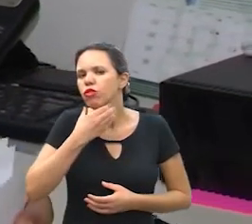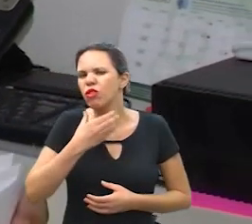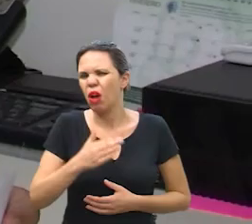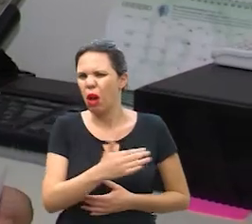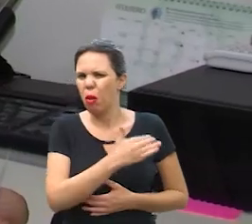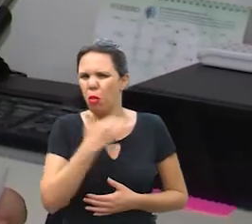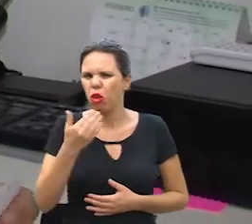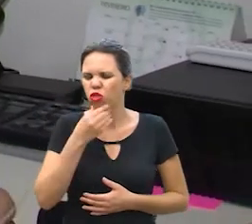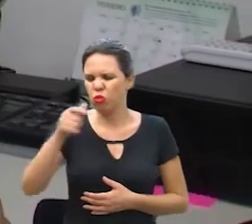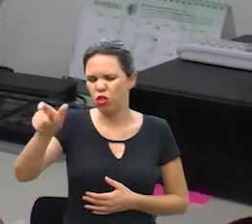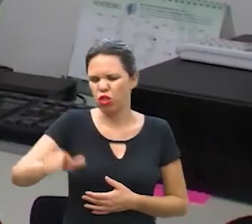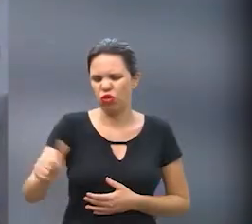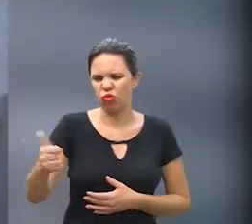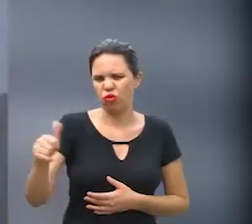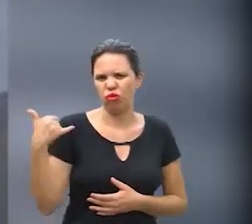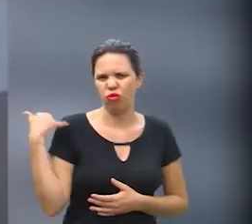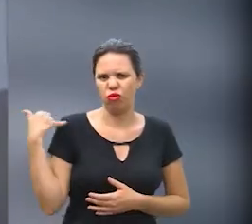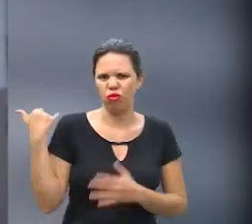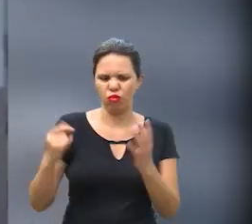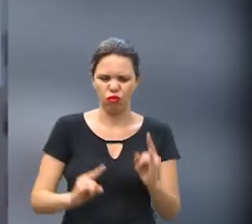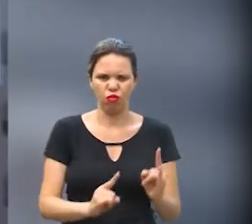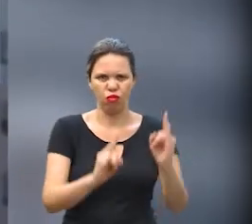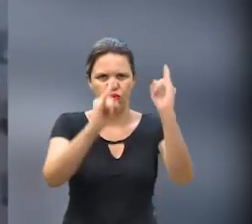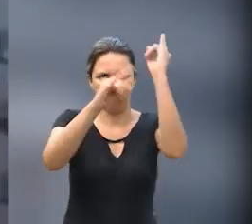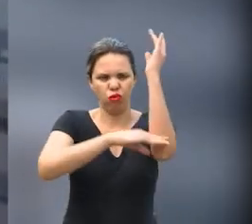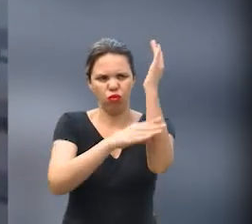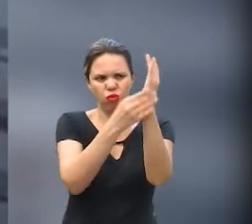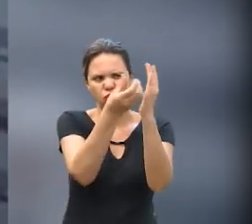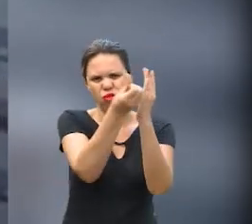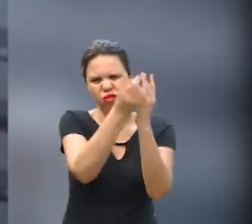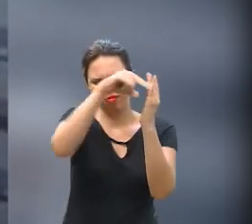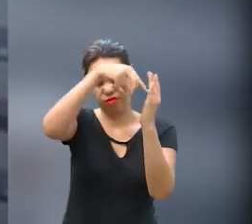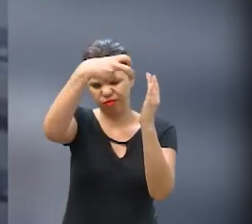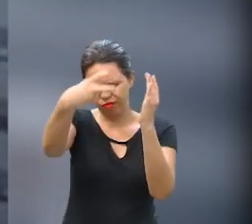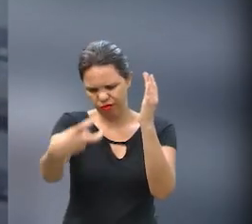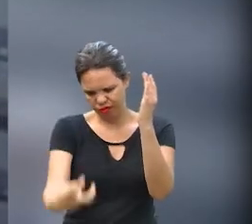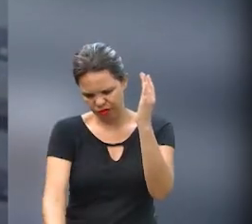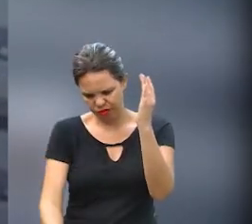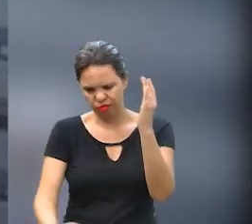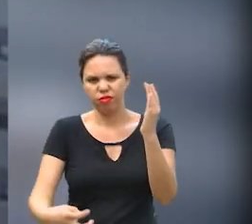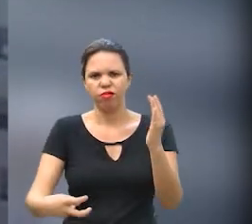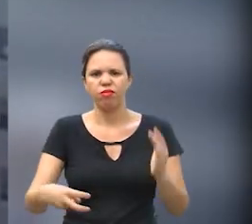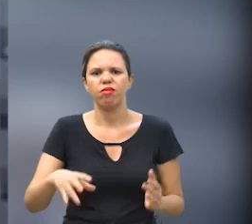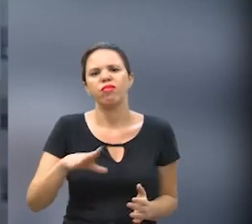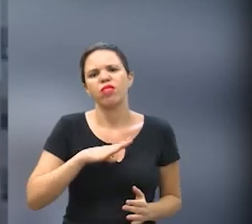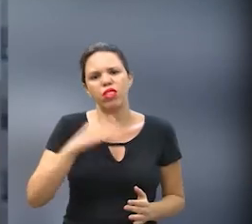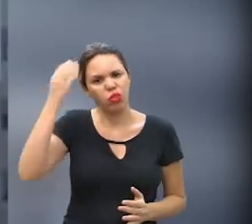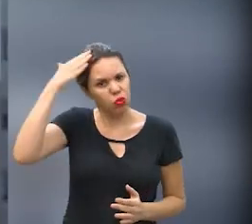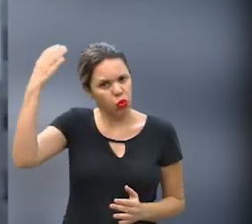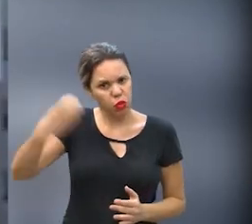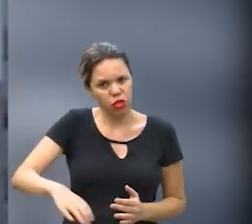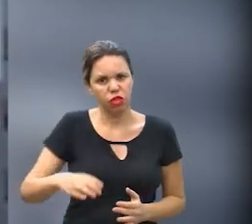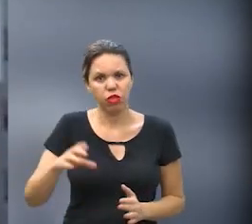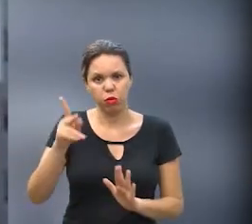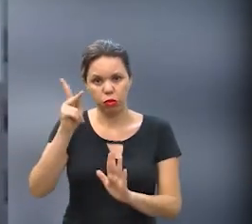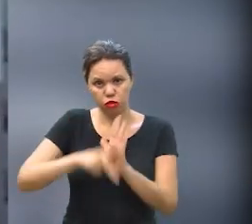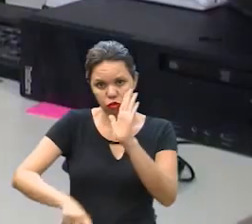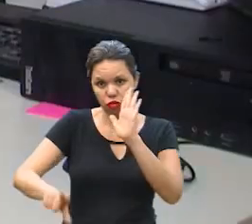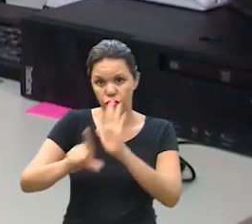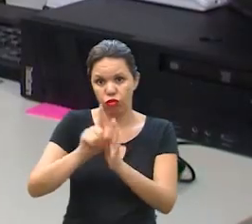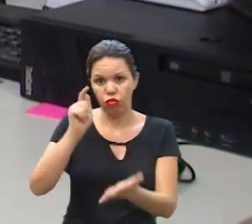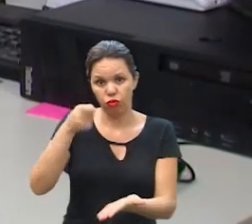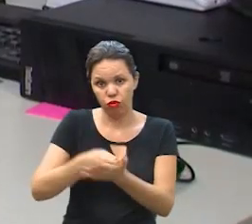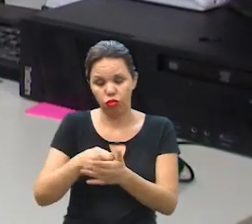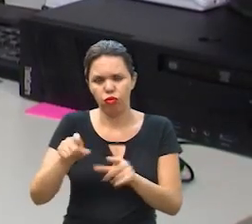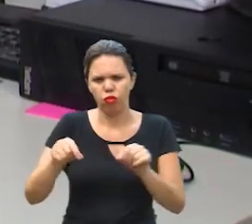a morte de um menino de 11 anos arremessado do 6º andar de um prédio em Curitiba foi determinante para o projeto de lei.